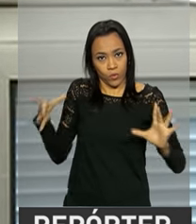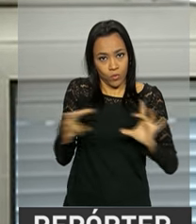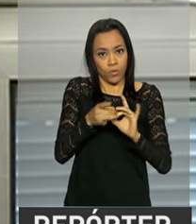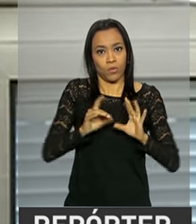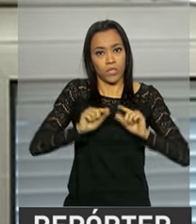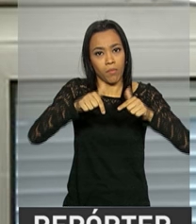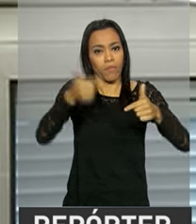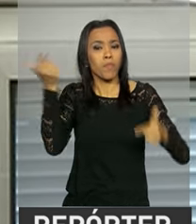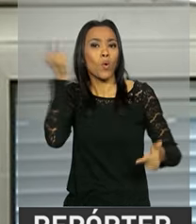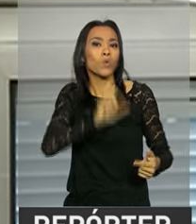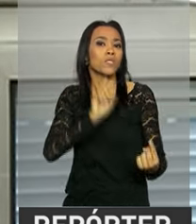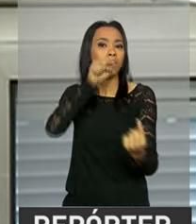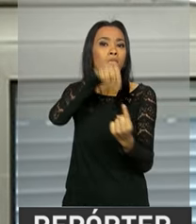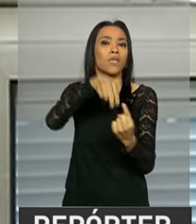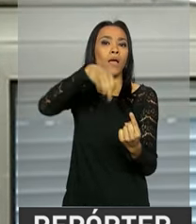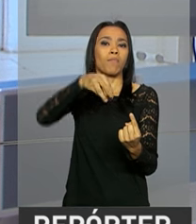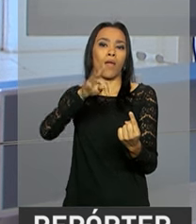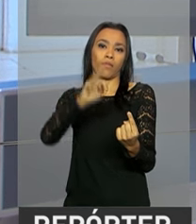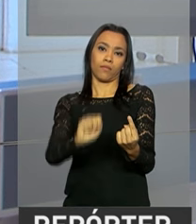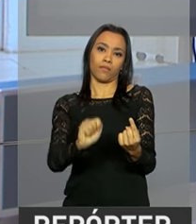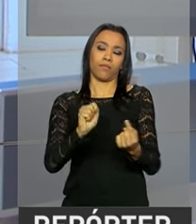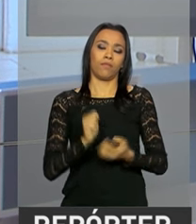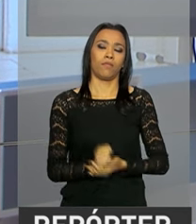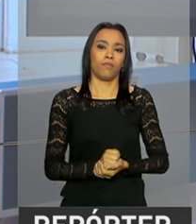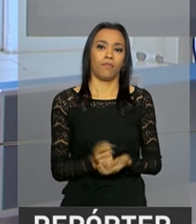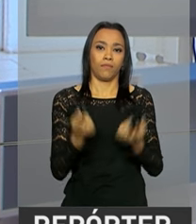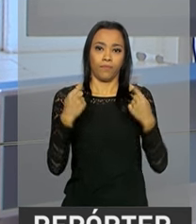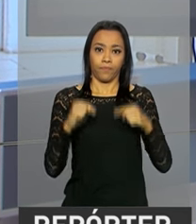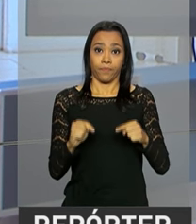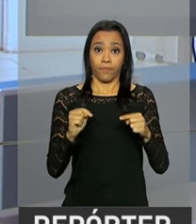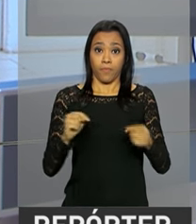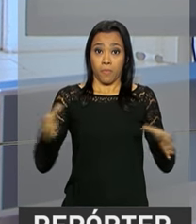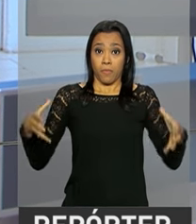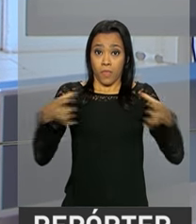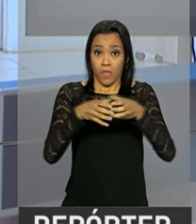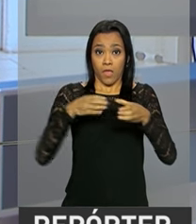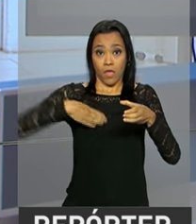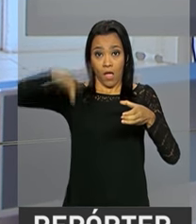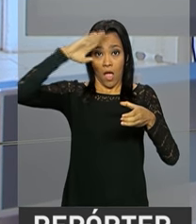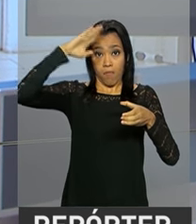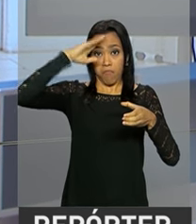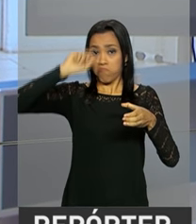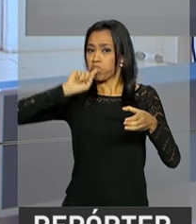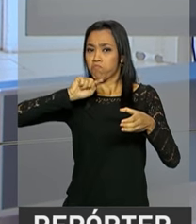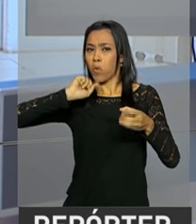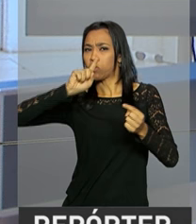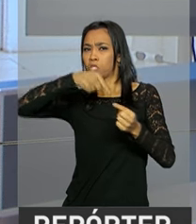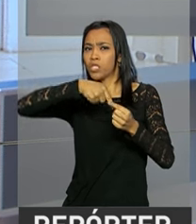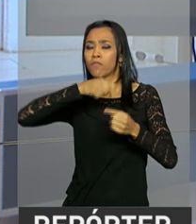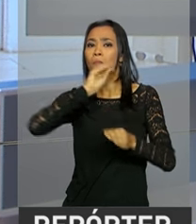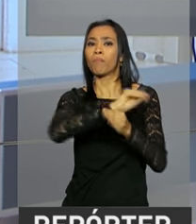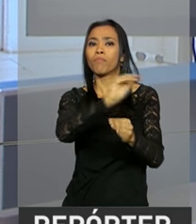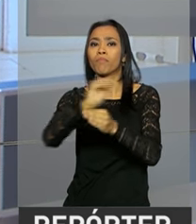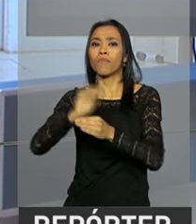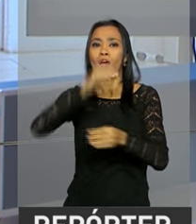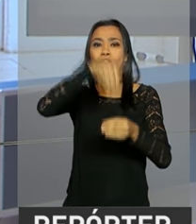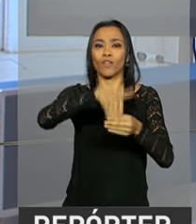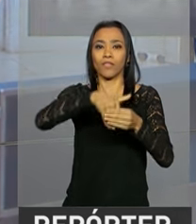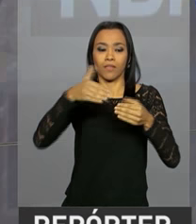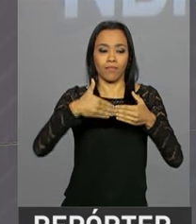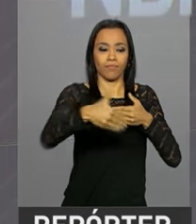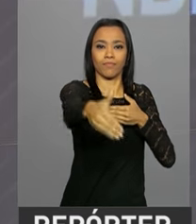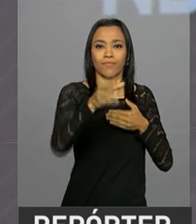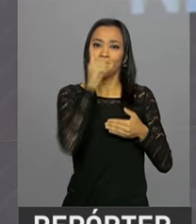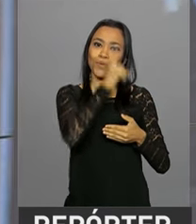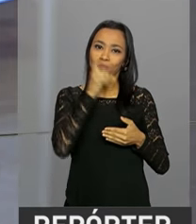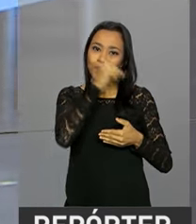atingir essa meta da universalização as forças armadas vão ajudar na segurança das eleições municipais neste domingo a